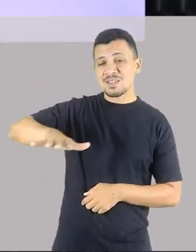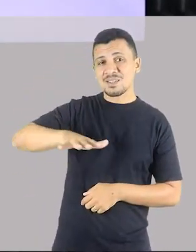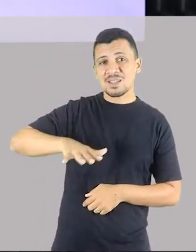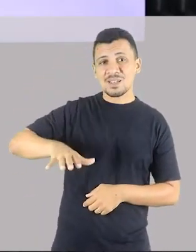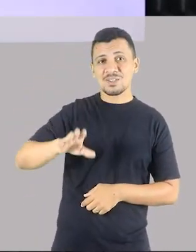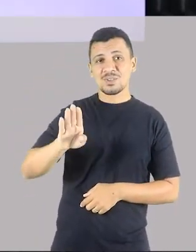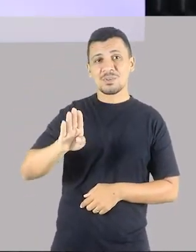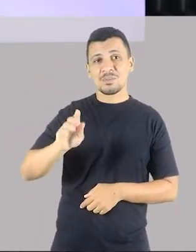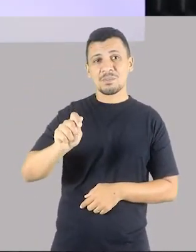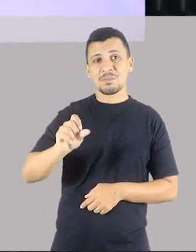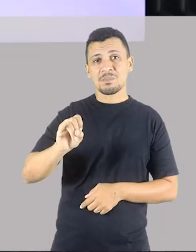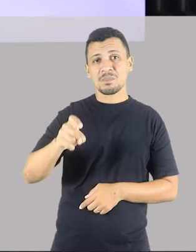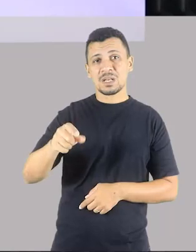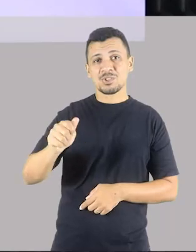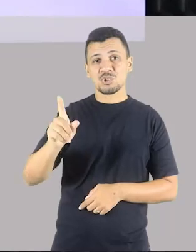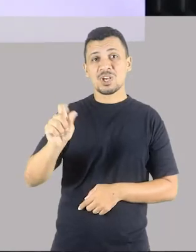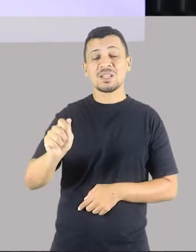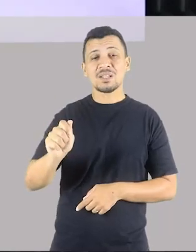é Pinheiro, né?